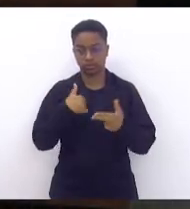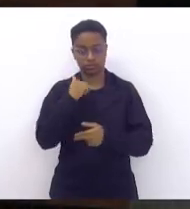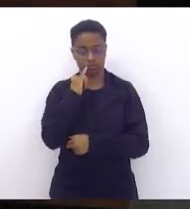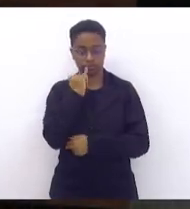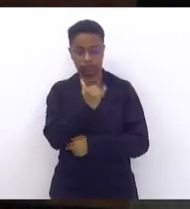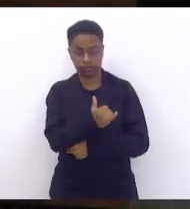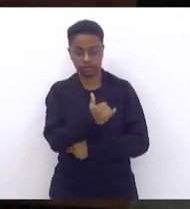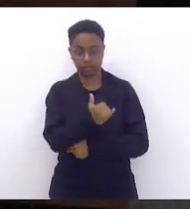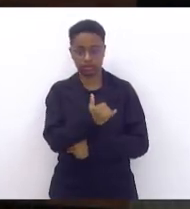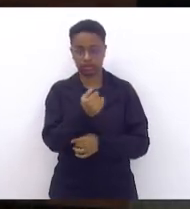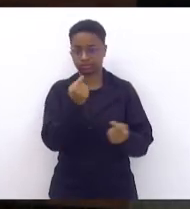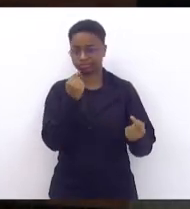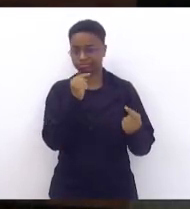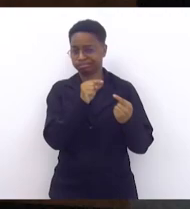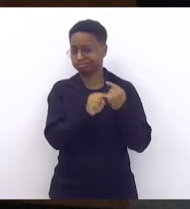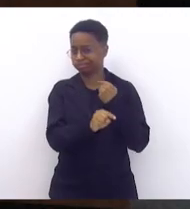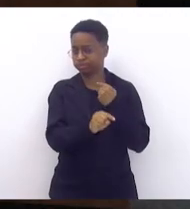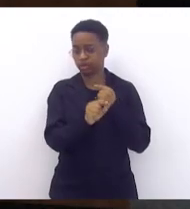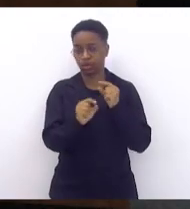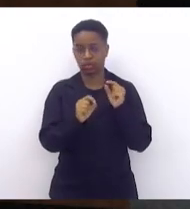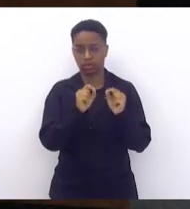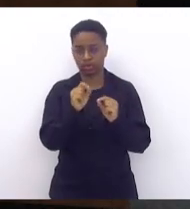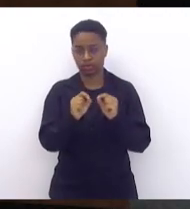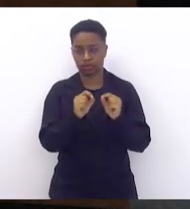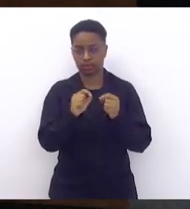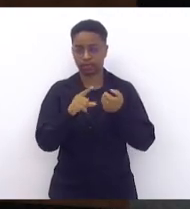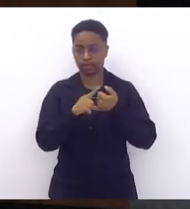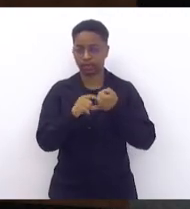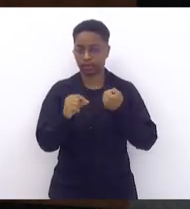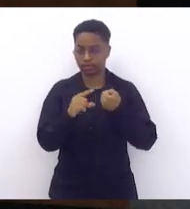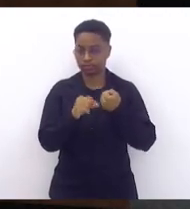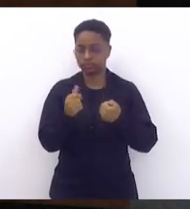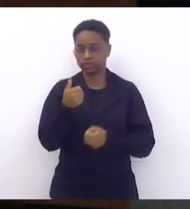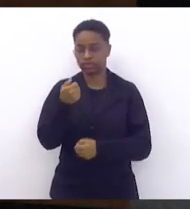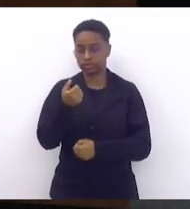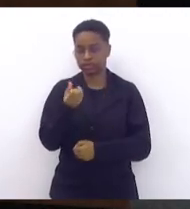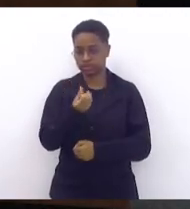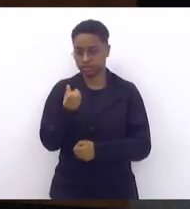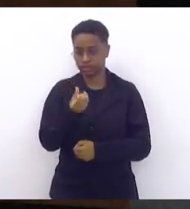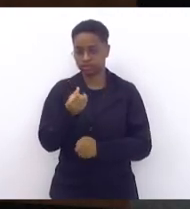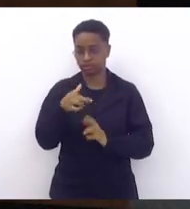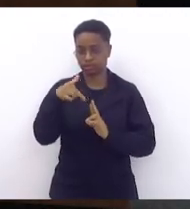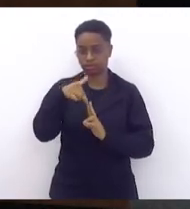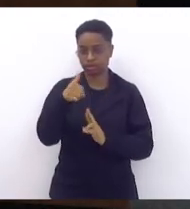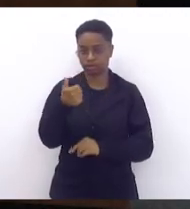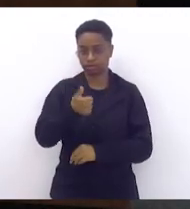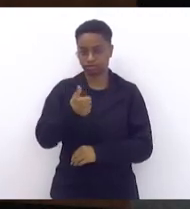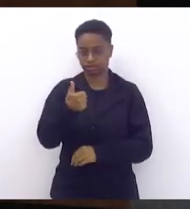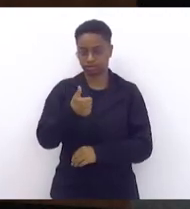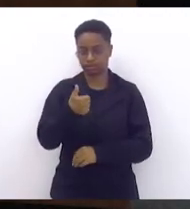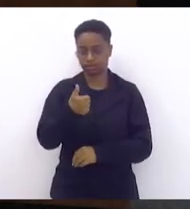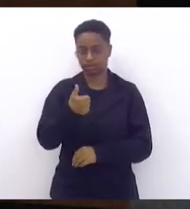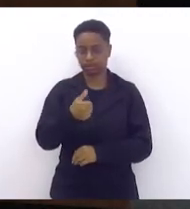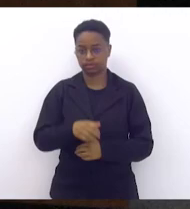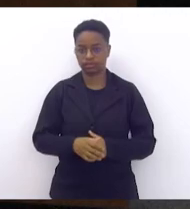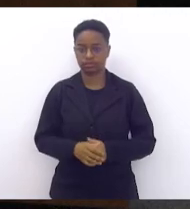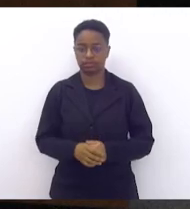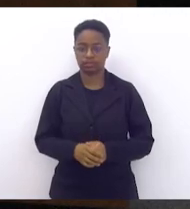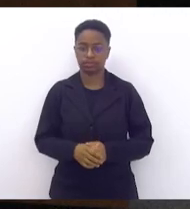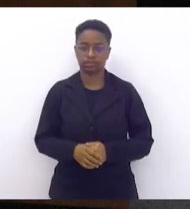maior contradição que existia era o artigo 6º, parágrafo 1º. Que também